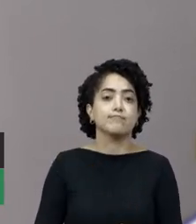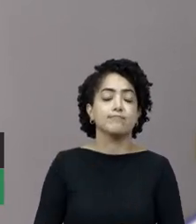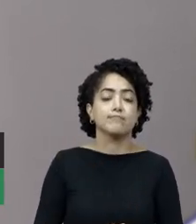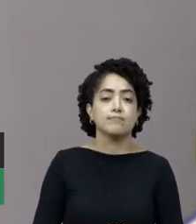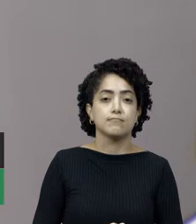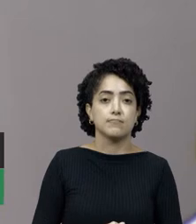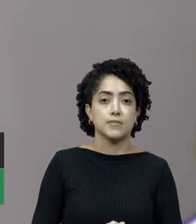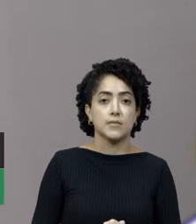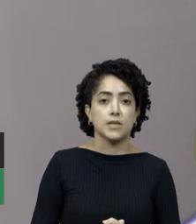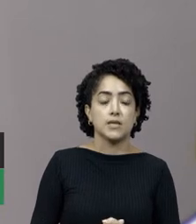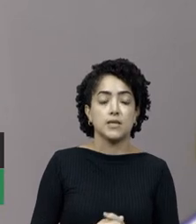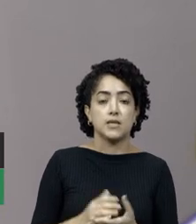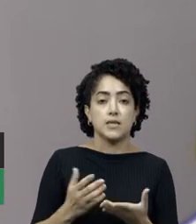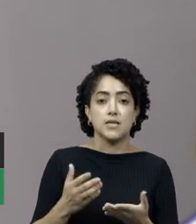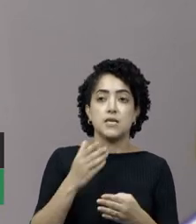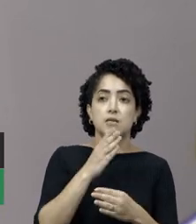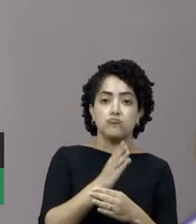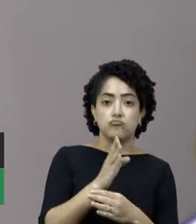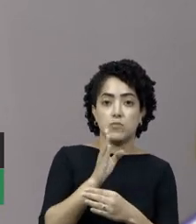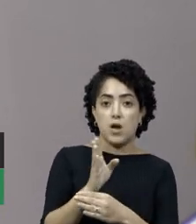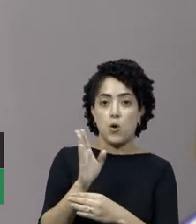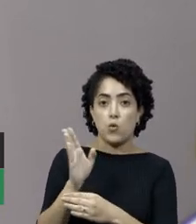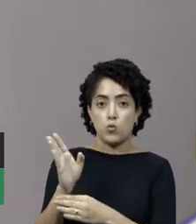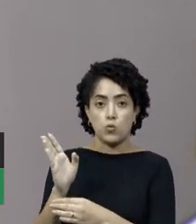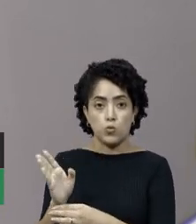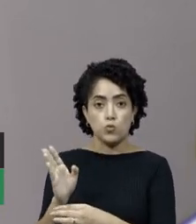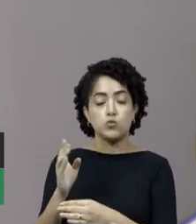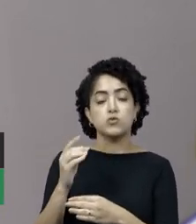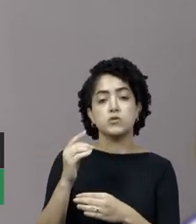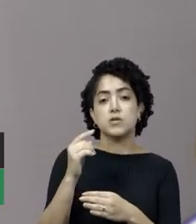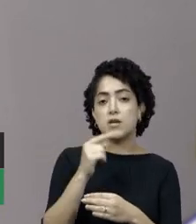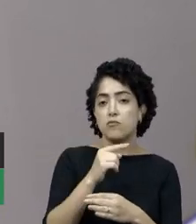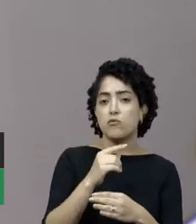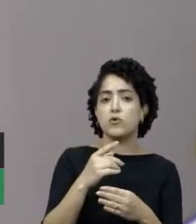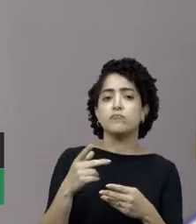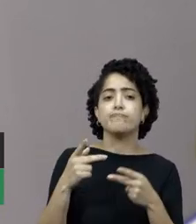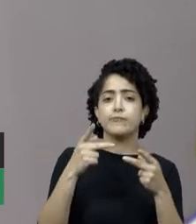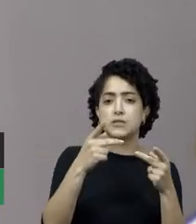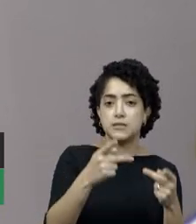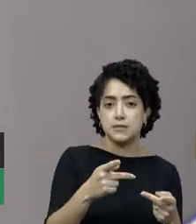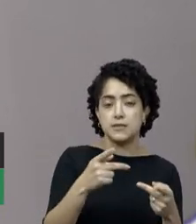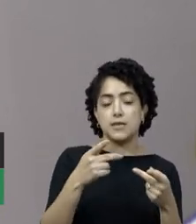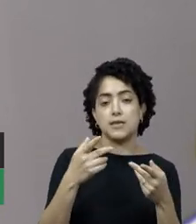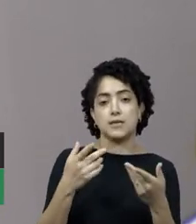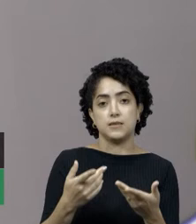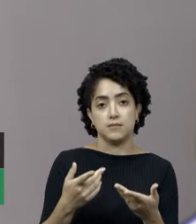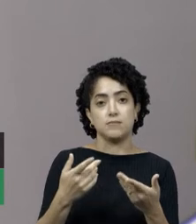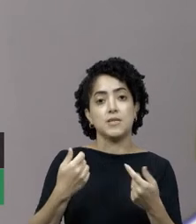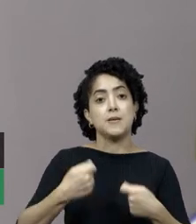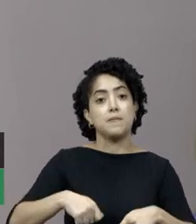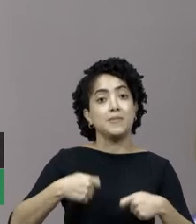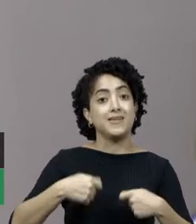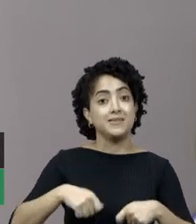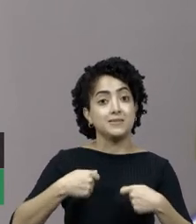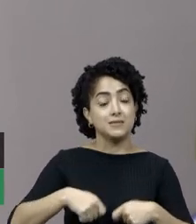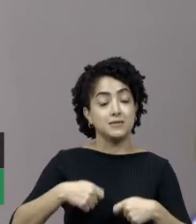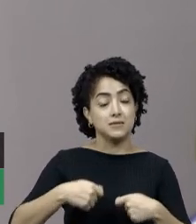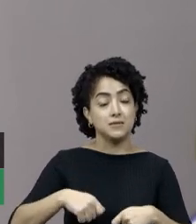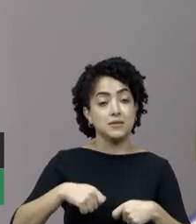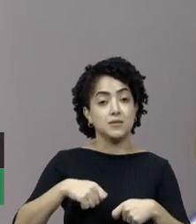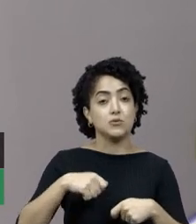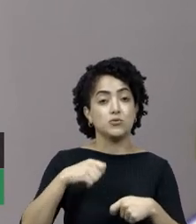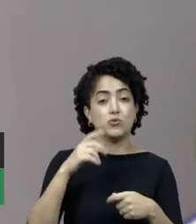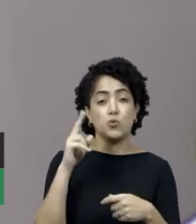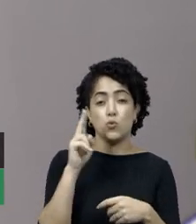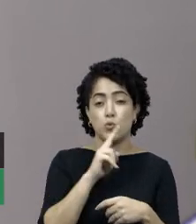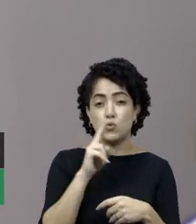e deputado Alba, e alguns educandários lá do nosso município e região estão precisando urgentemente de